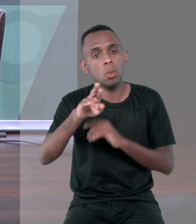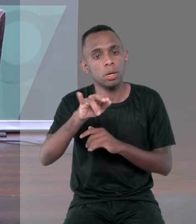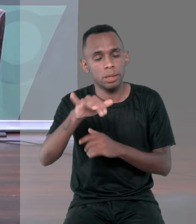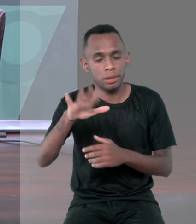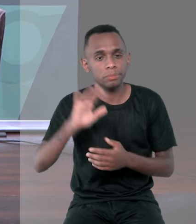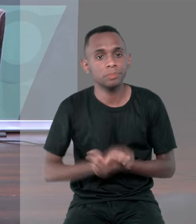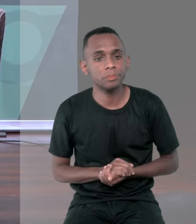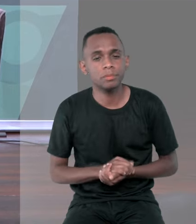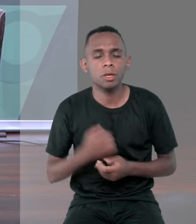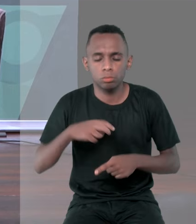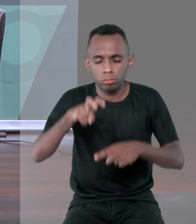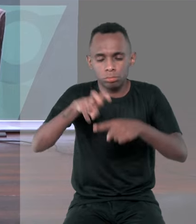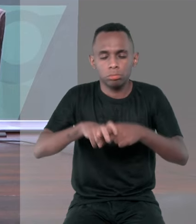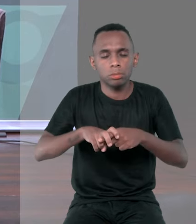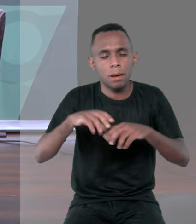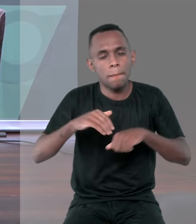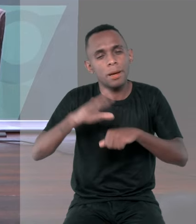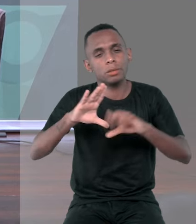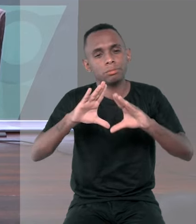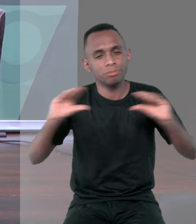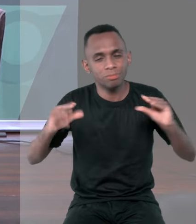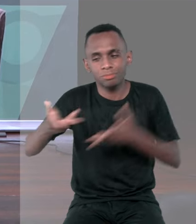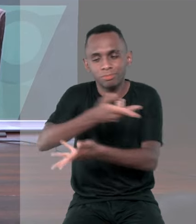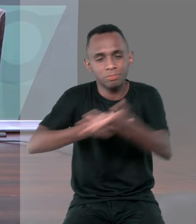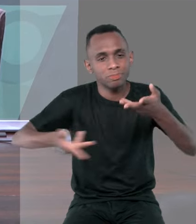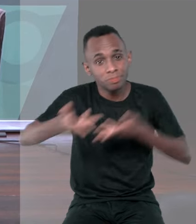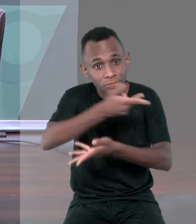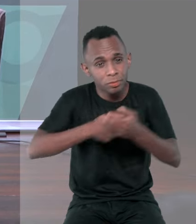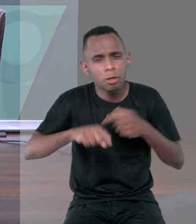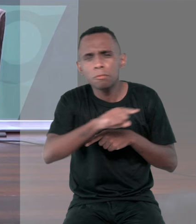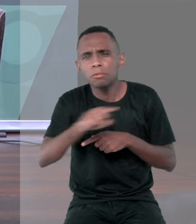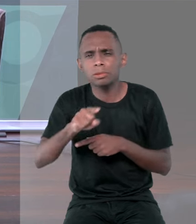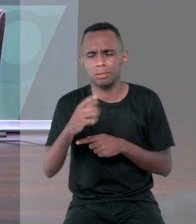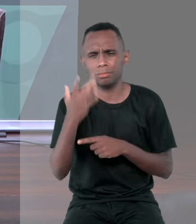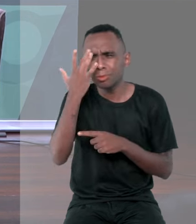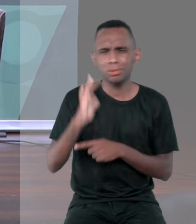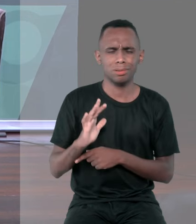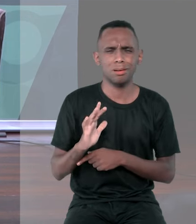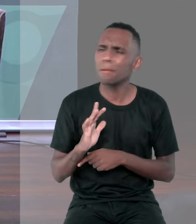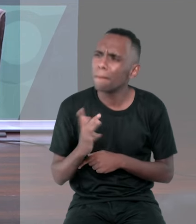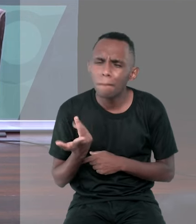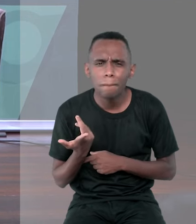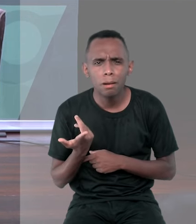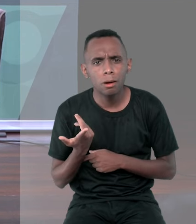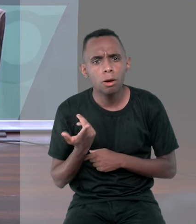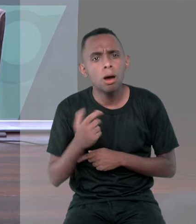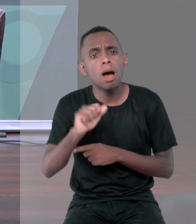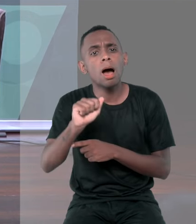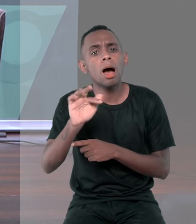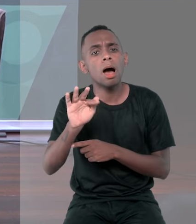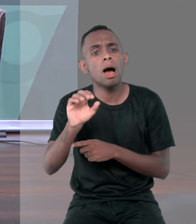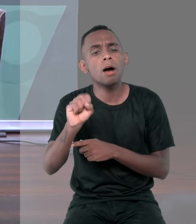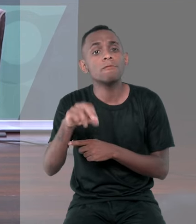mulher negra de cabelos cacheados, escuros e longos. Ela usa um óculos de hastes transparentes e um vestido longo com estampa